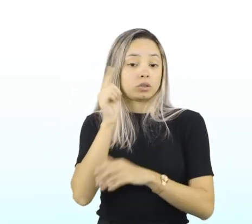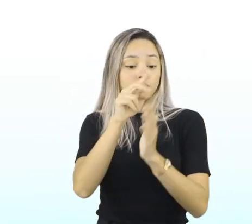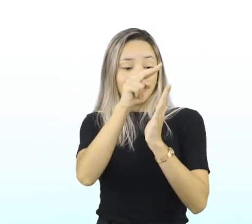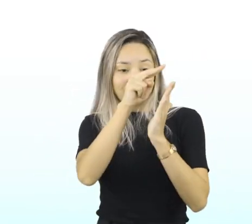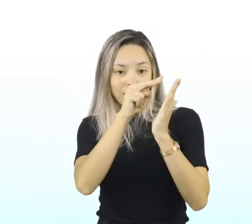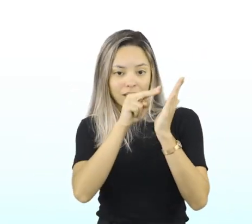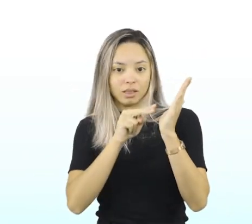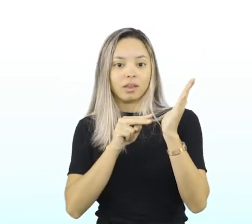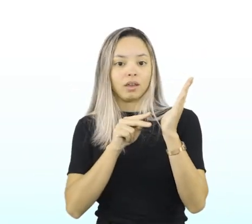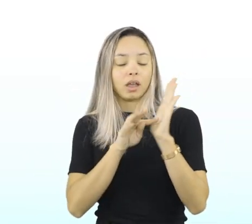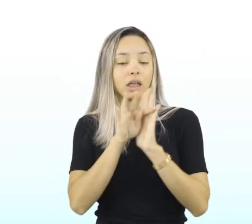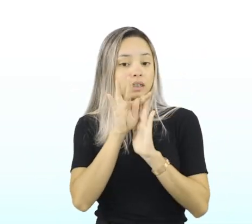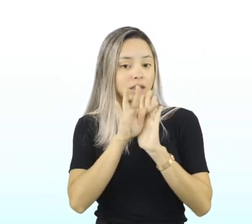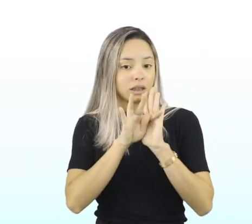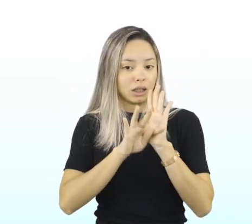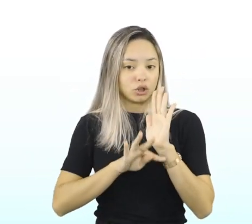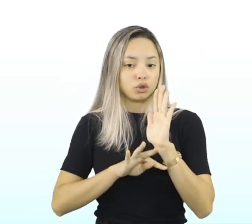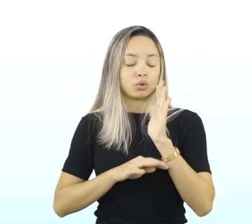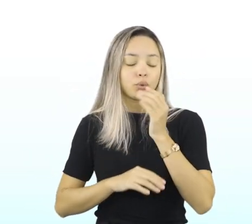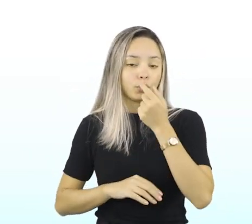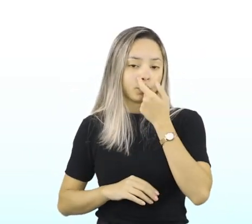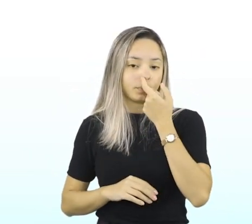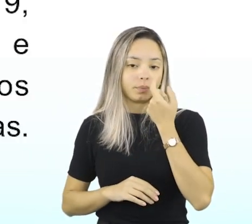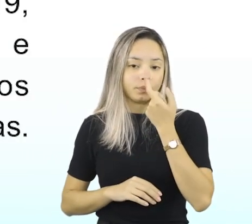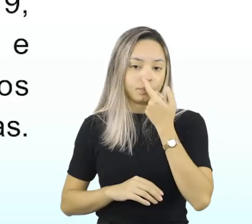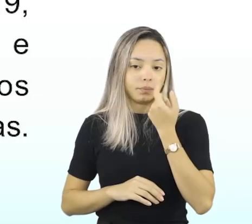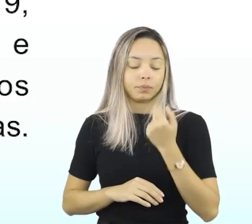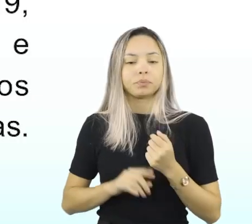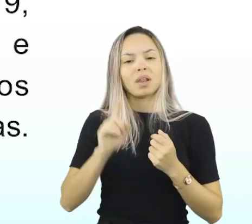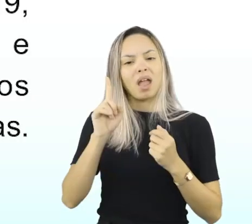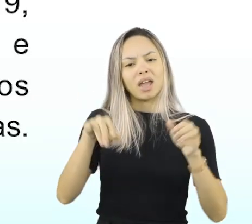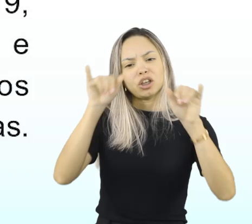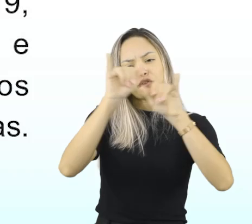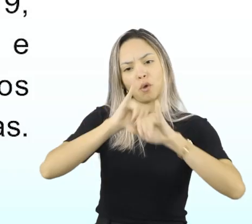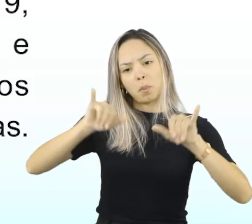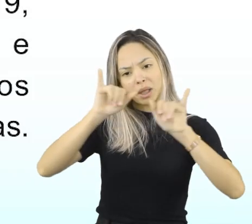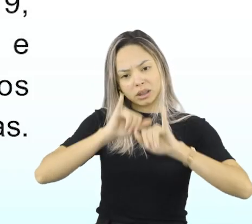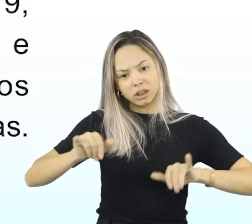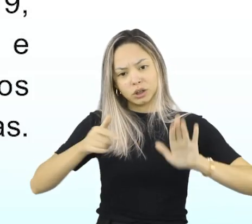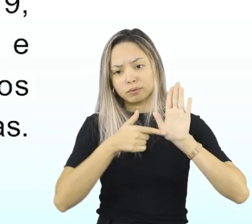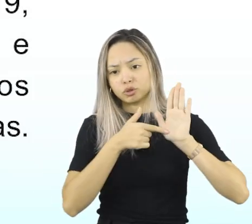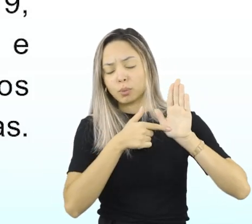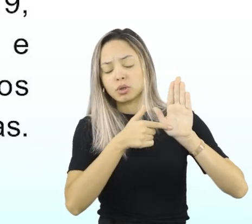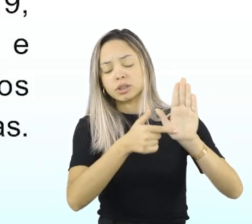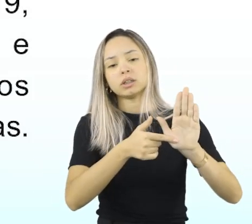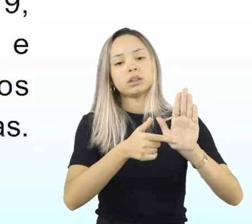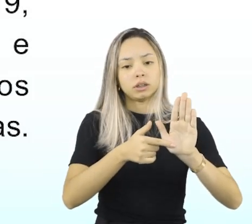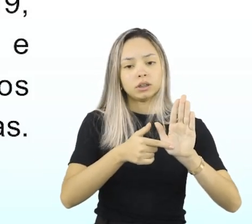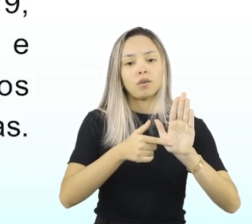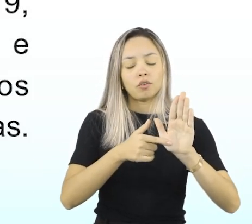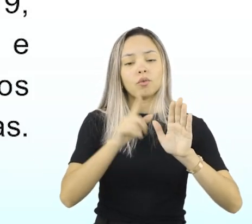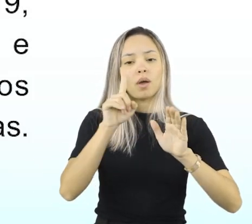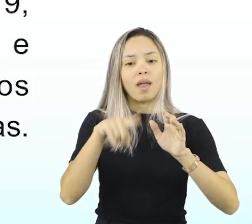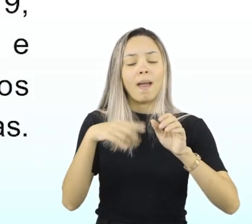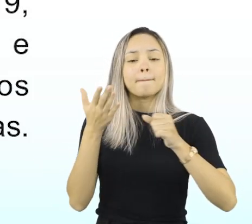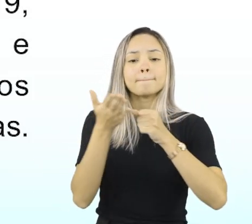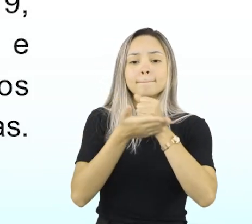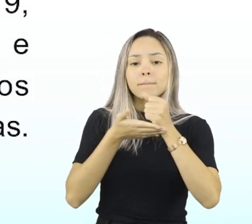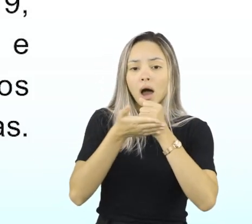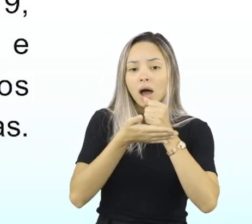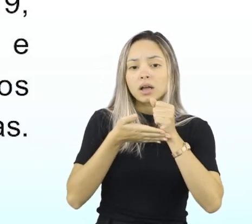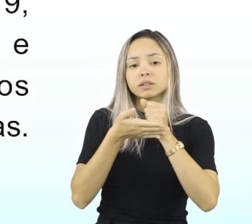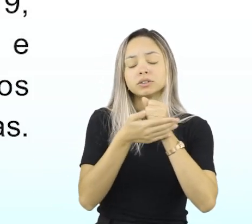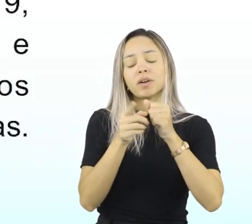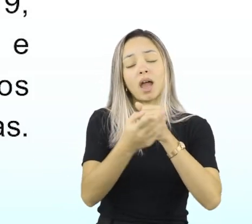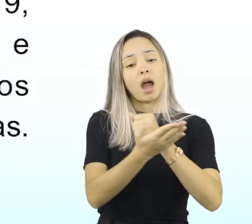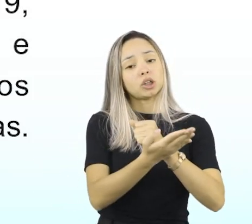tá? Você vai ler, dar uma lida nesse texto, que ele vai dar exatamente um texto informativo, expositivo, vai dar base